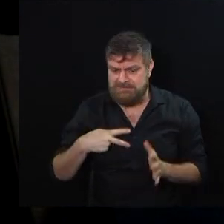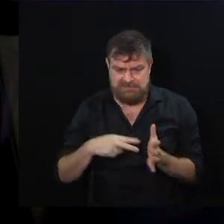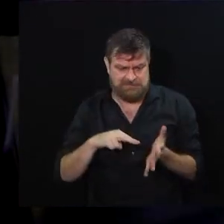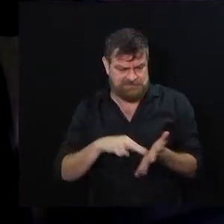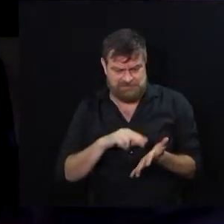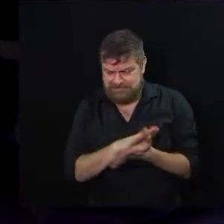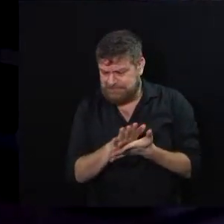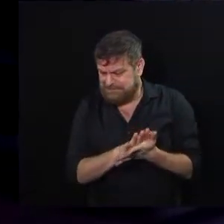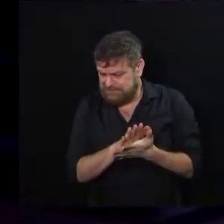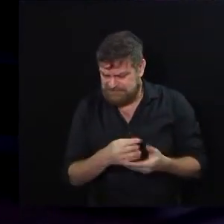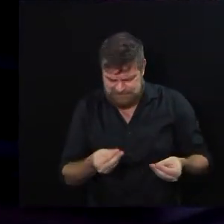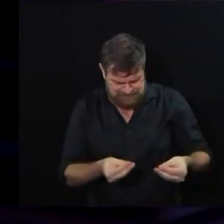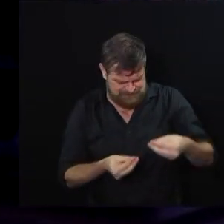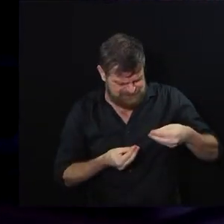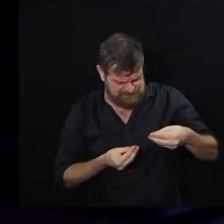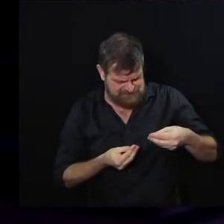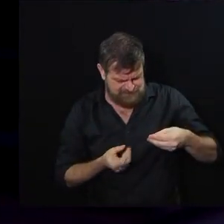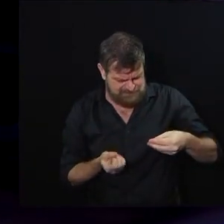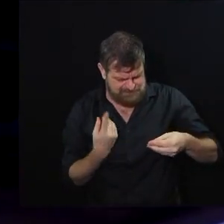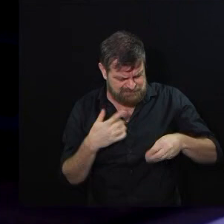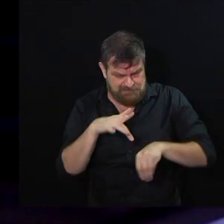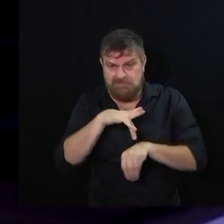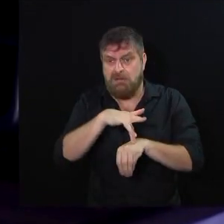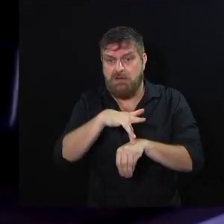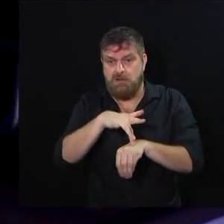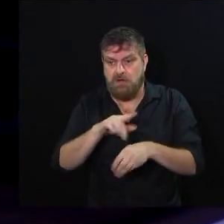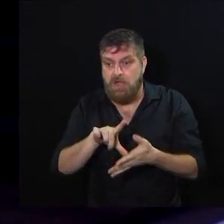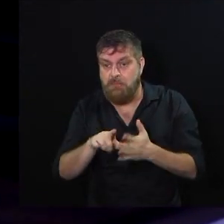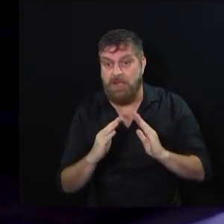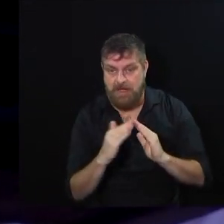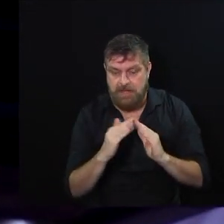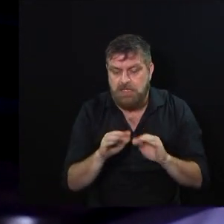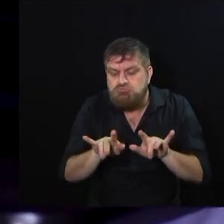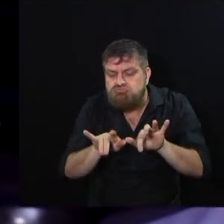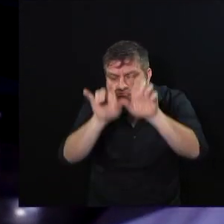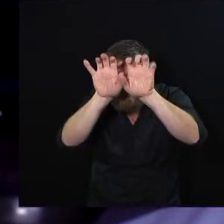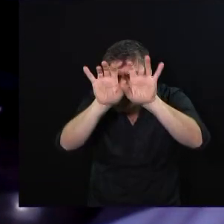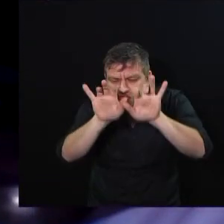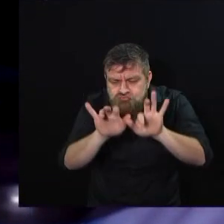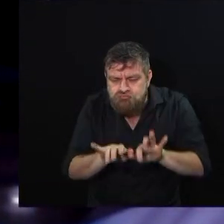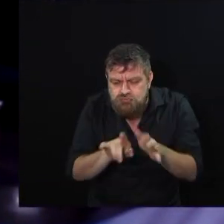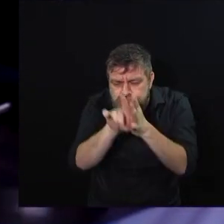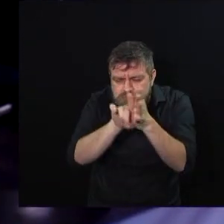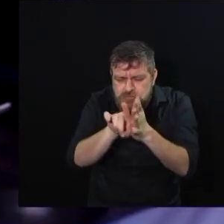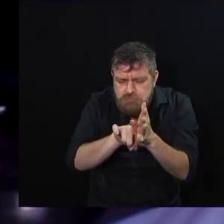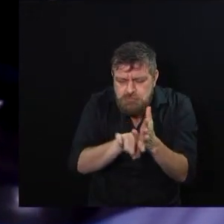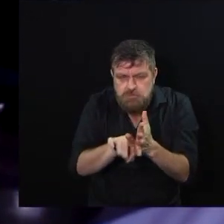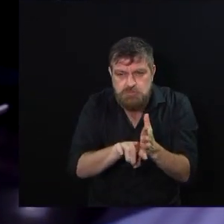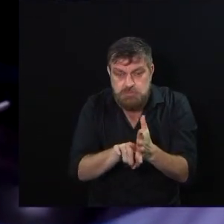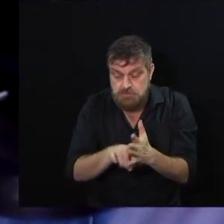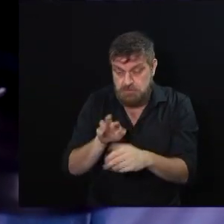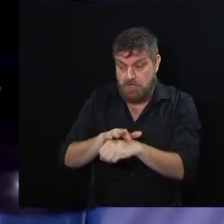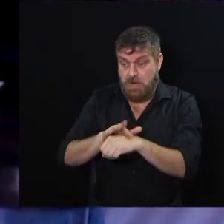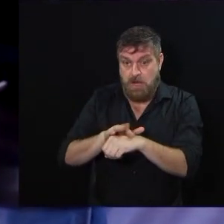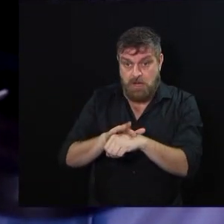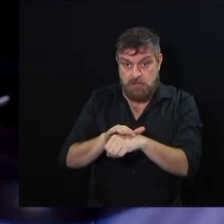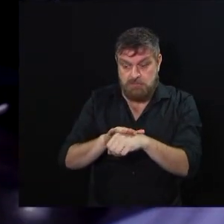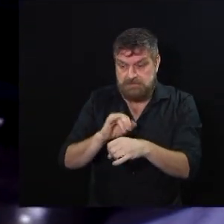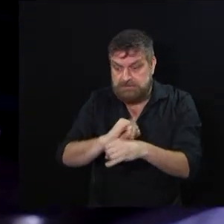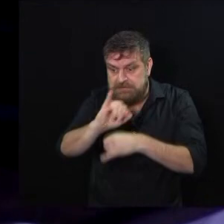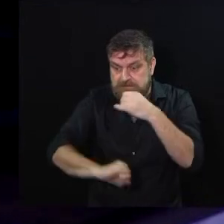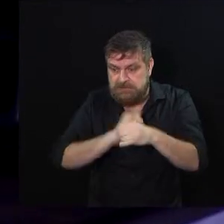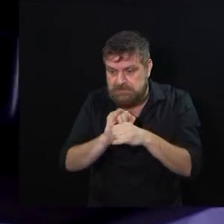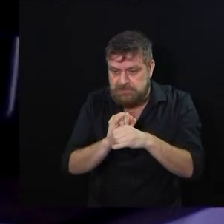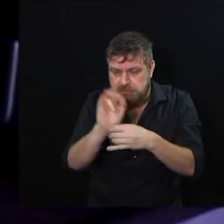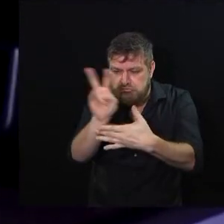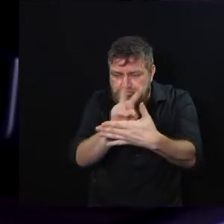mim. Quando cheguei em casa, liguei o computador e comecei a pesquisar sobre a doença na internet. Este, sim, foi o momento